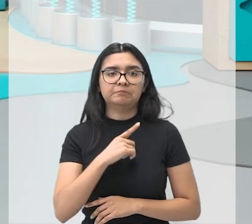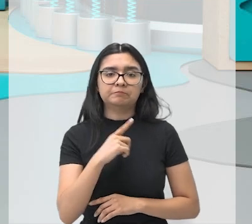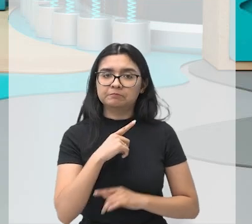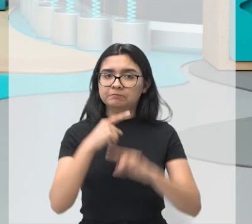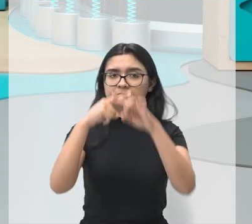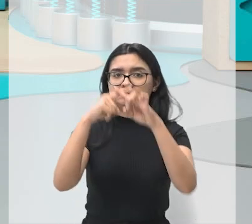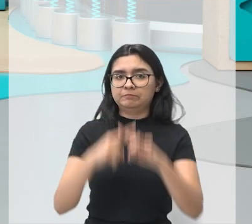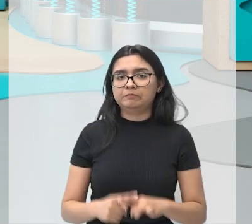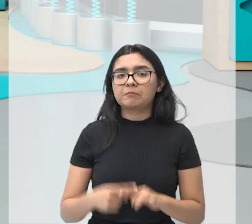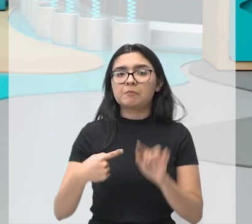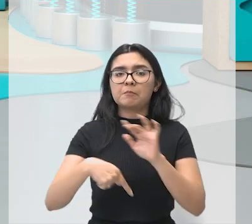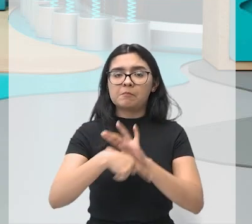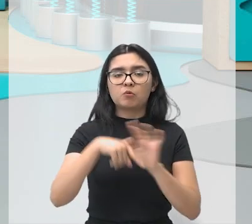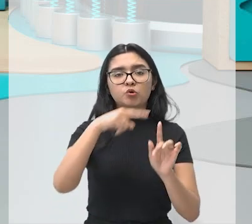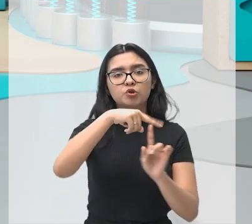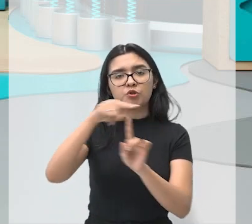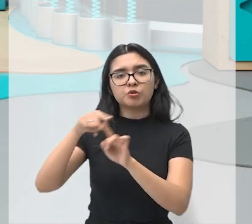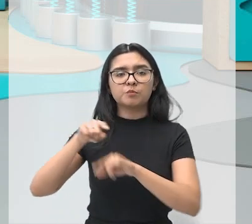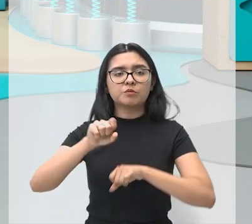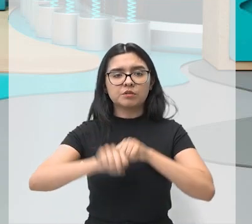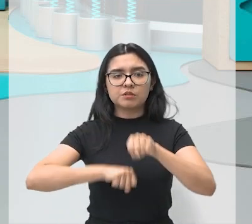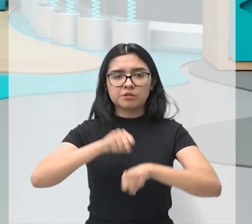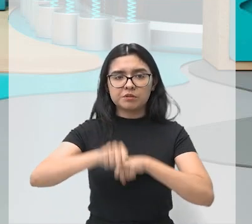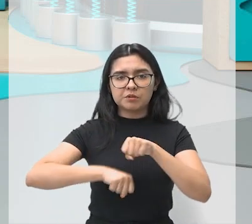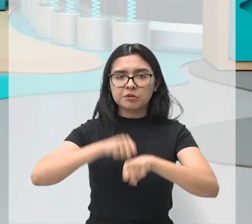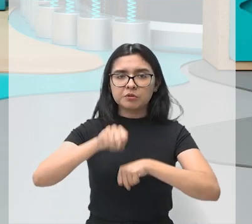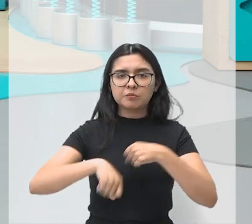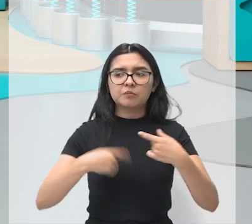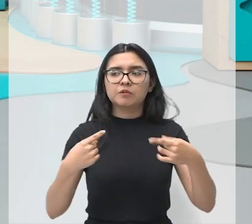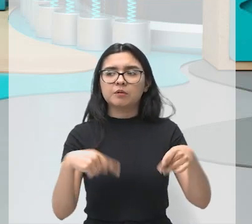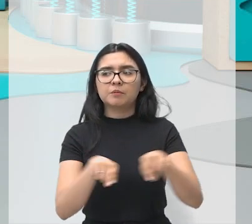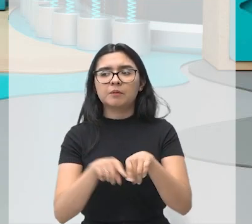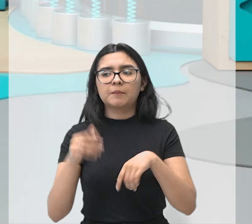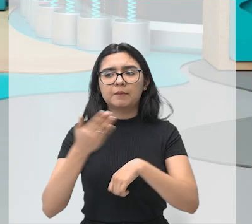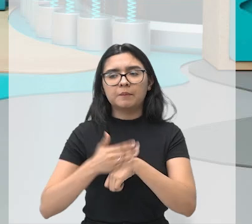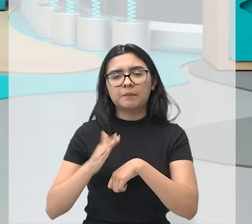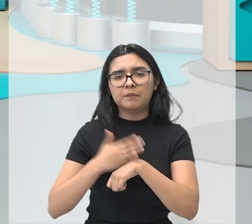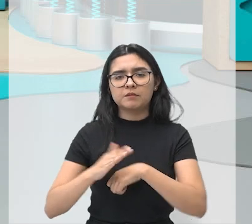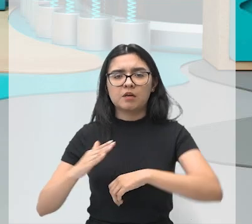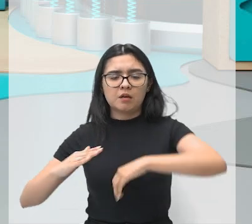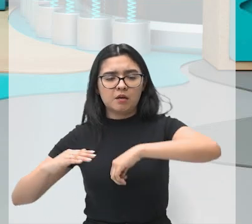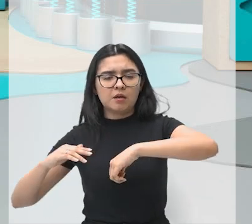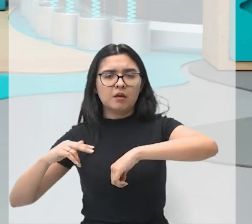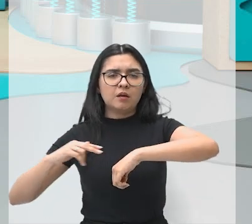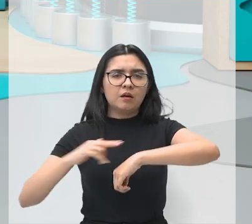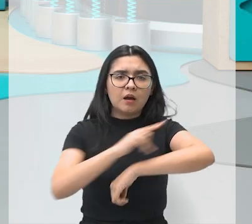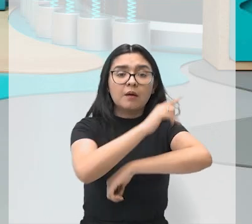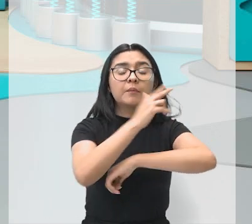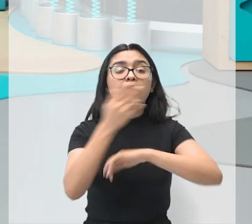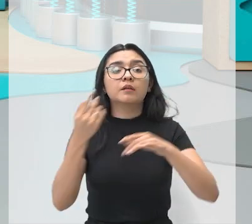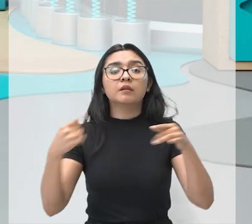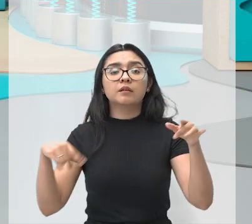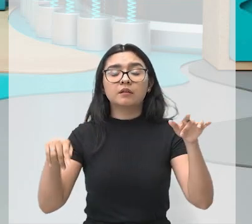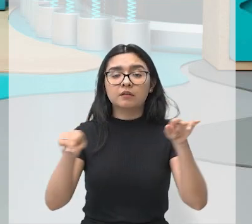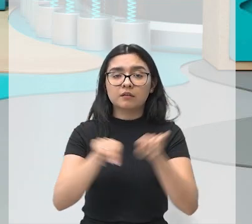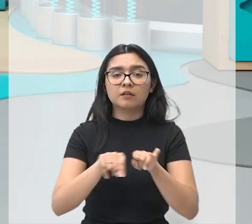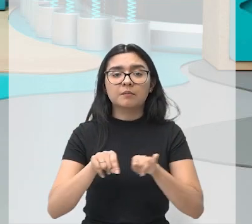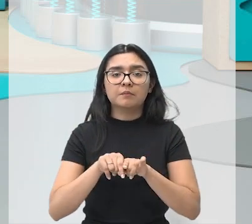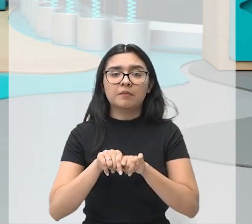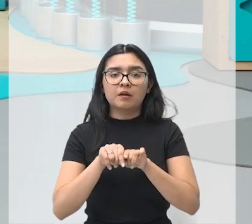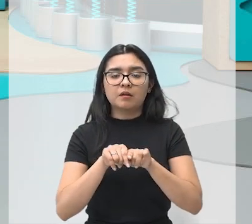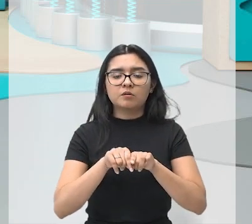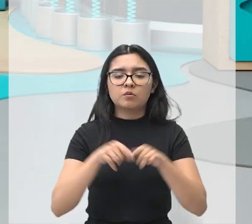pode ter do ciclismo, ok? As praticadas lá na rampa, né? As outras praticadas no terreno